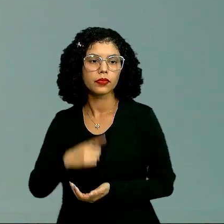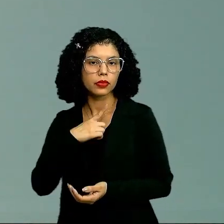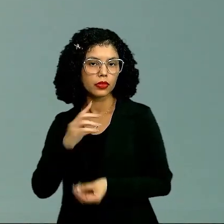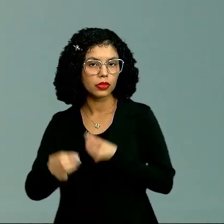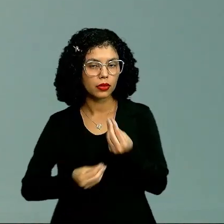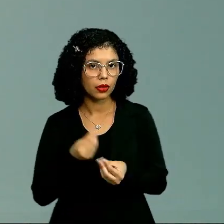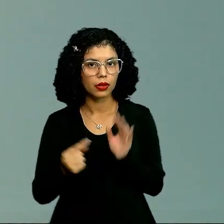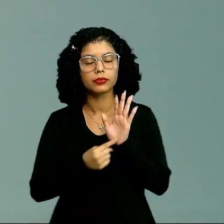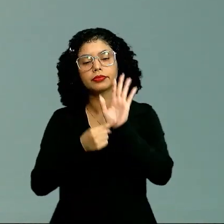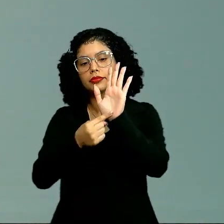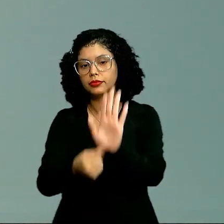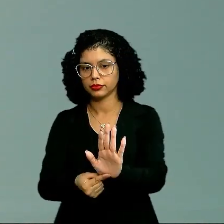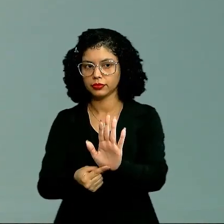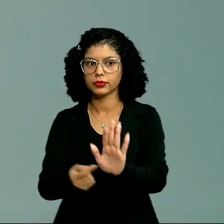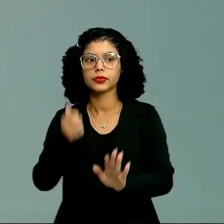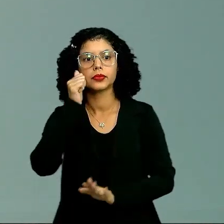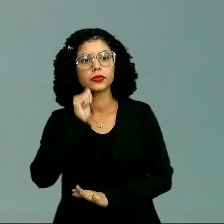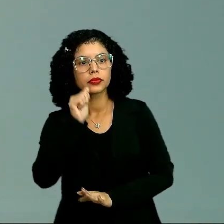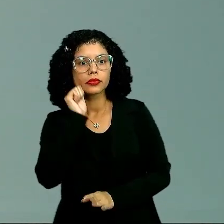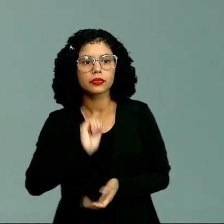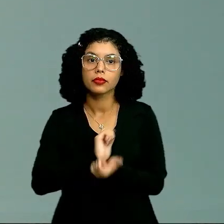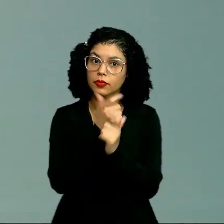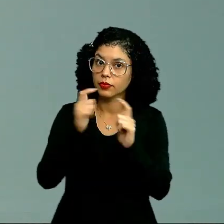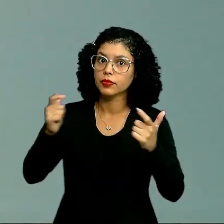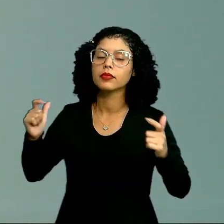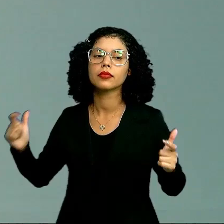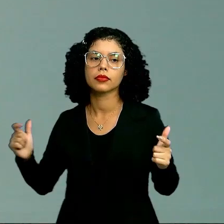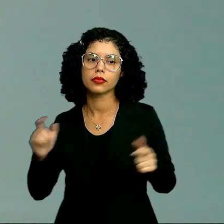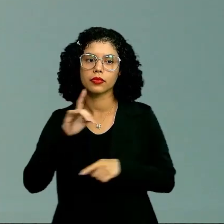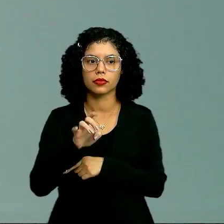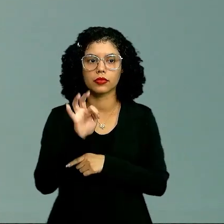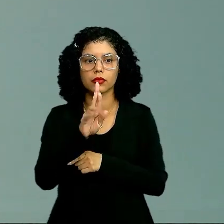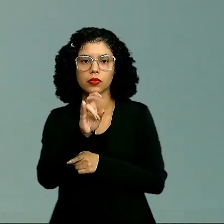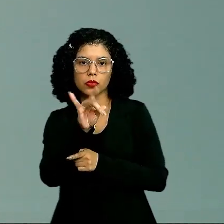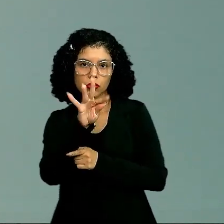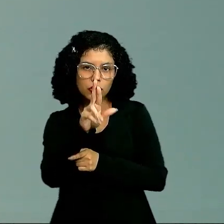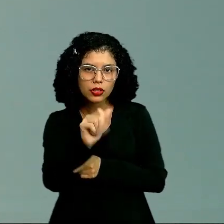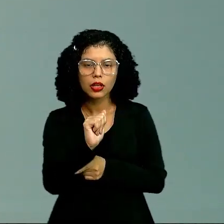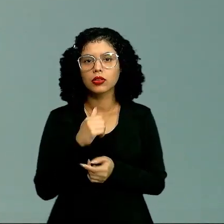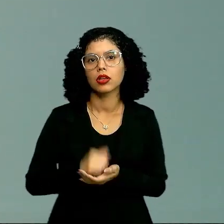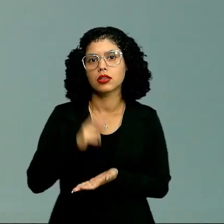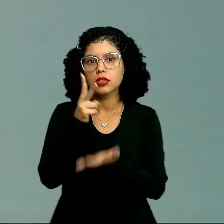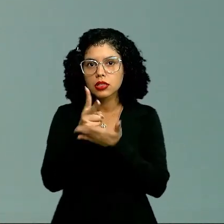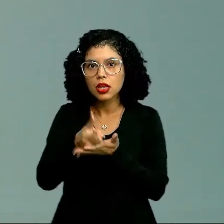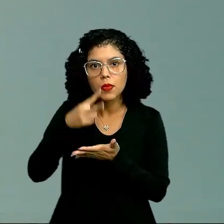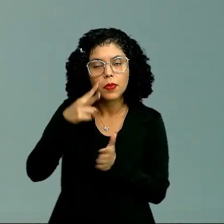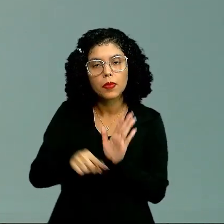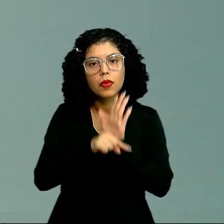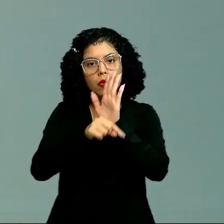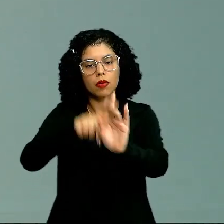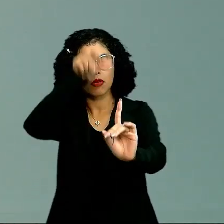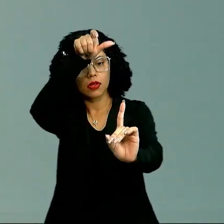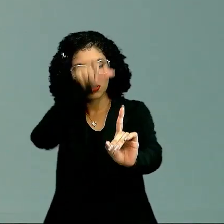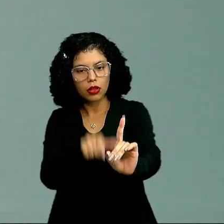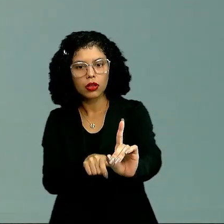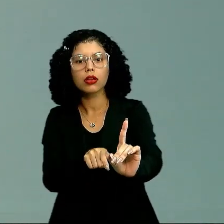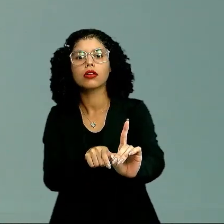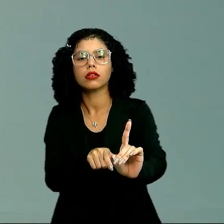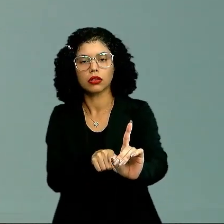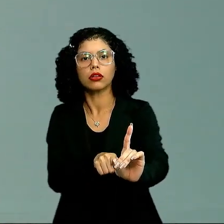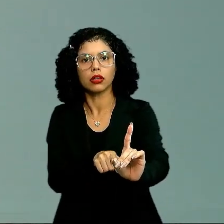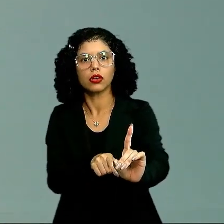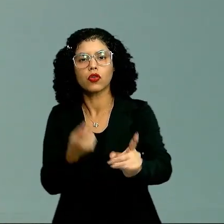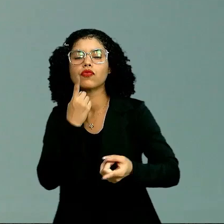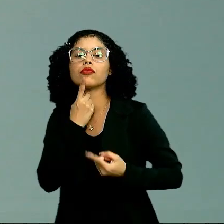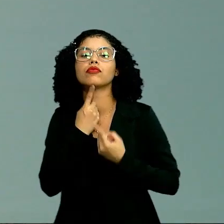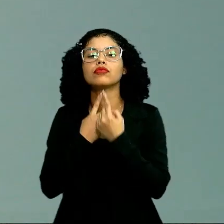tenho essa representação da mulher de uma forma erotizada, em que o eu lírico ele se coloca com